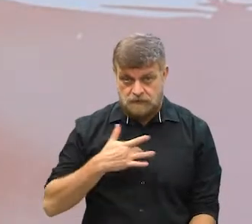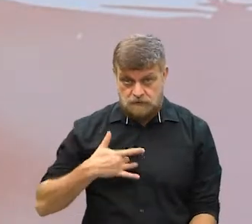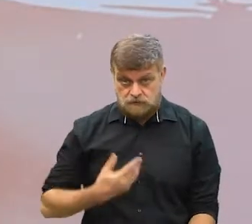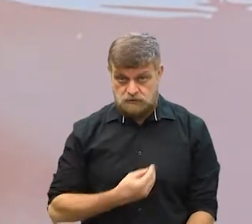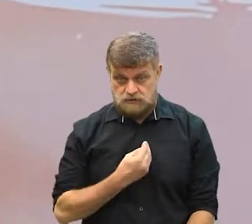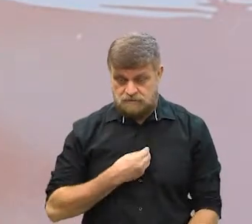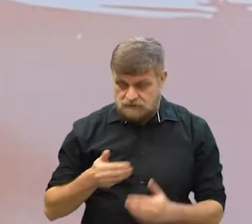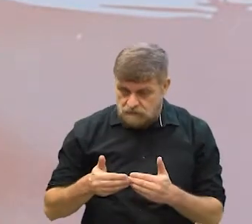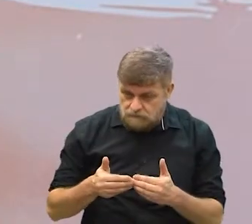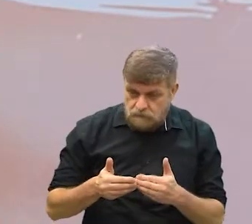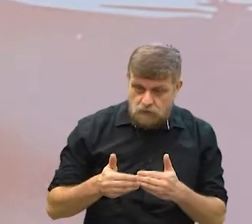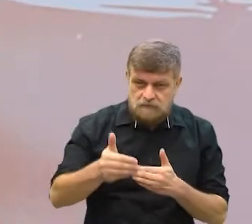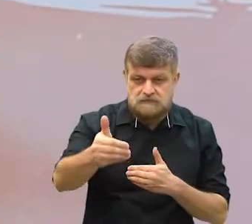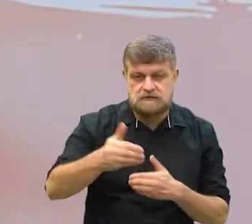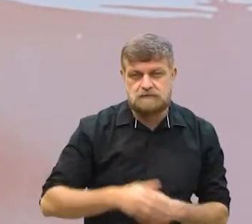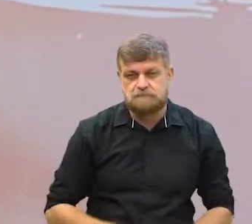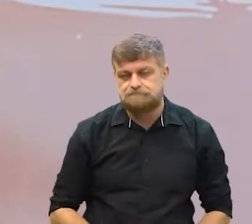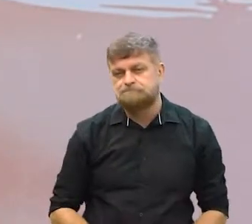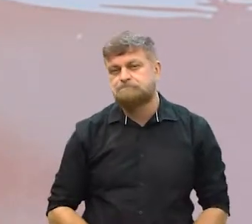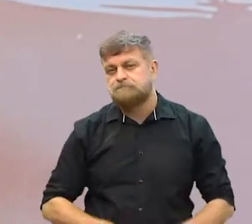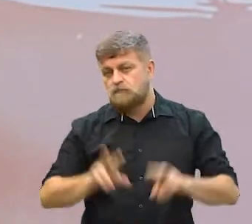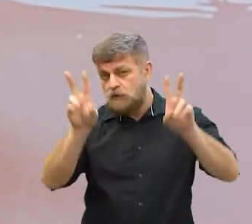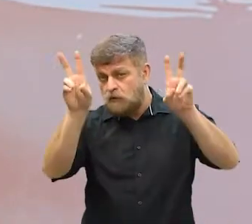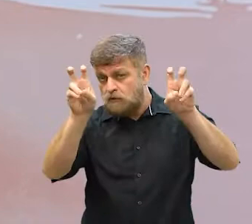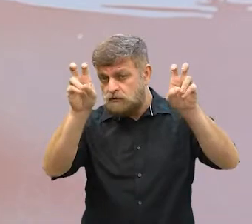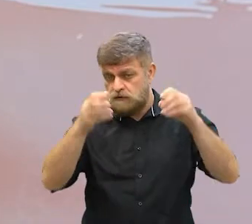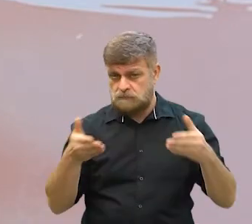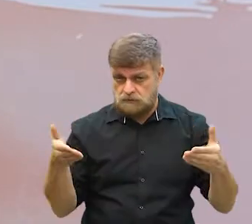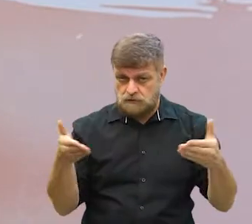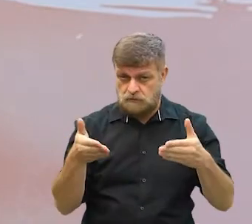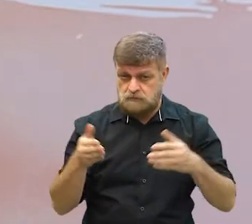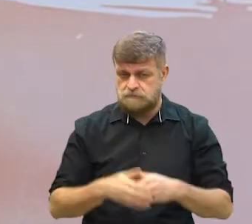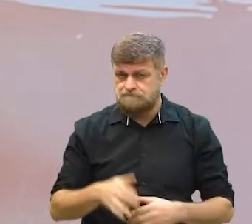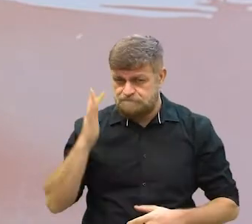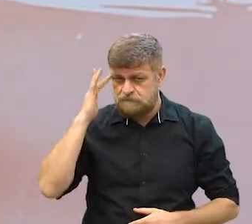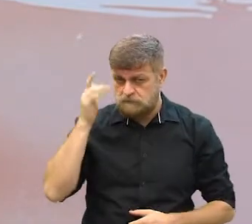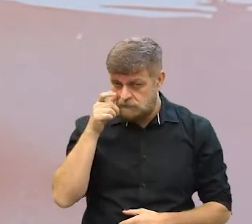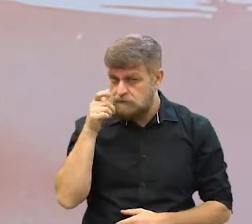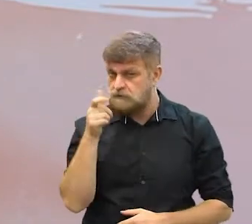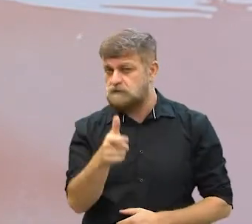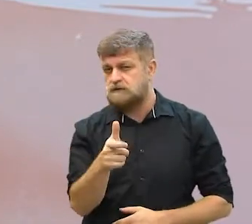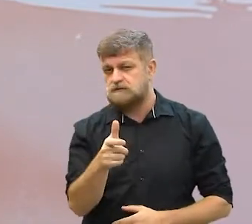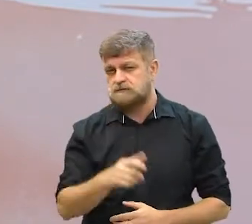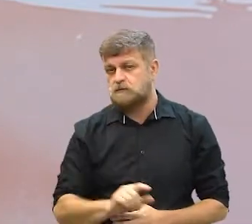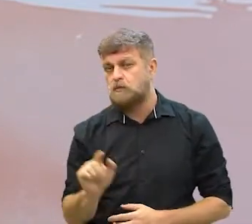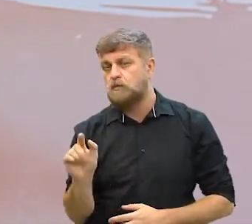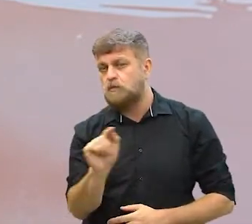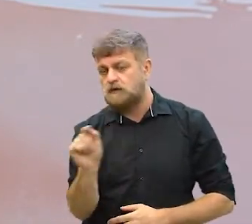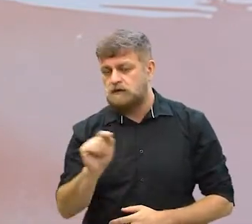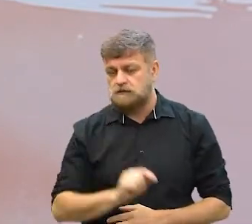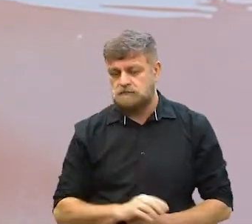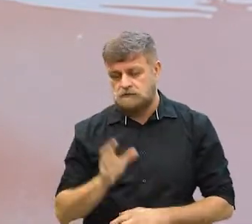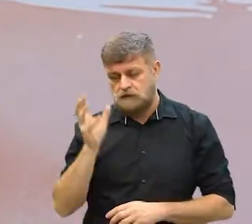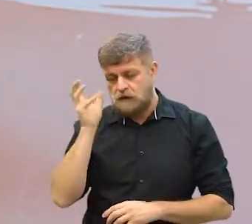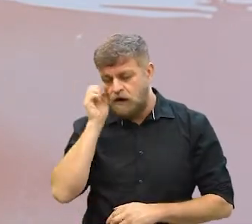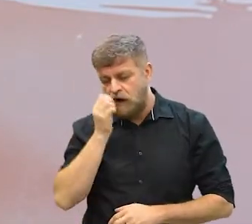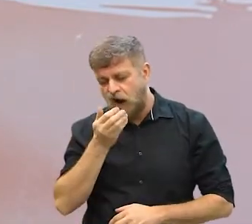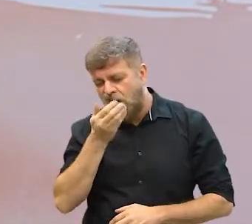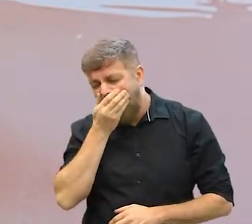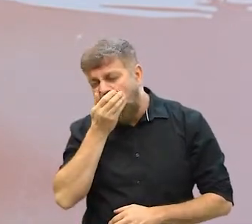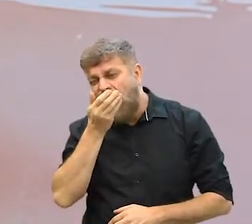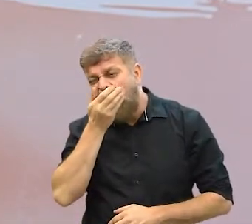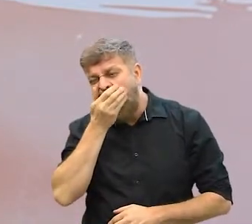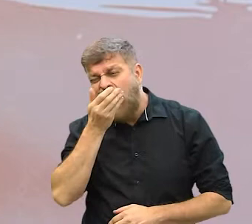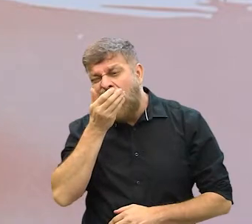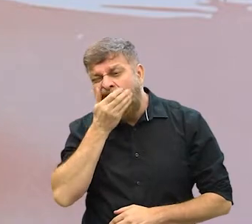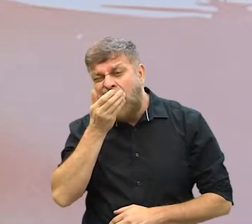Saúde é Vida começando e hoje a gente vai falar sobre um tema que eu acho que interessa a todo mundo: o sono. Esse